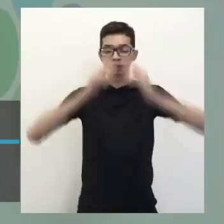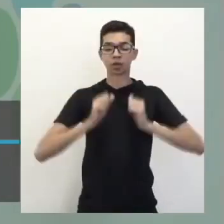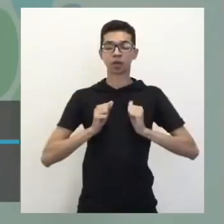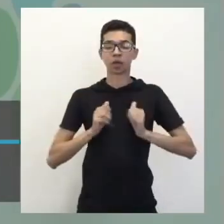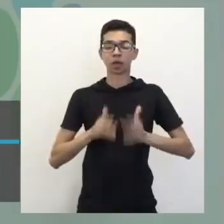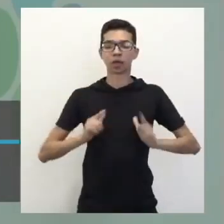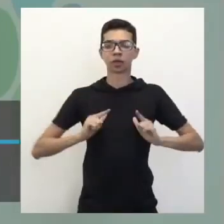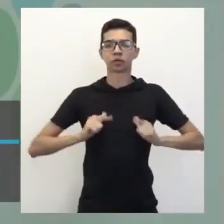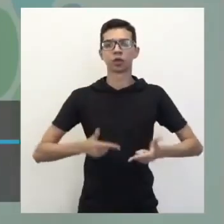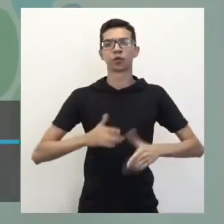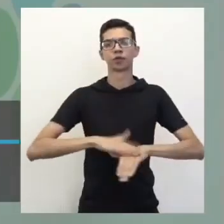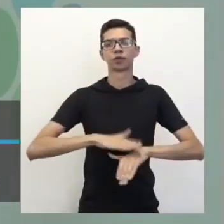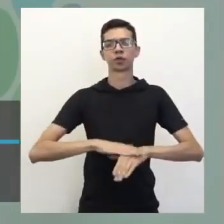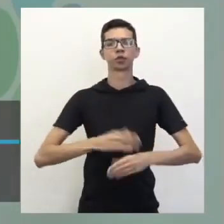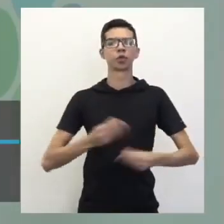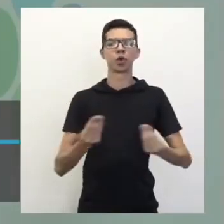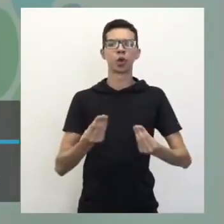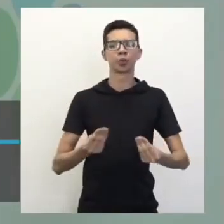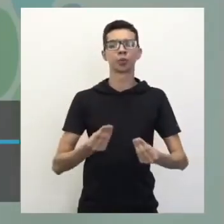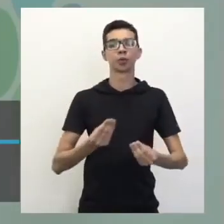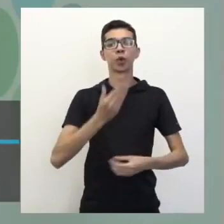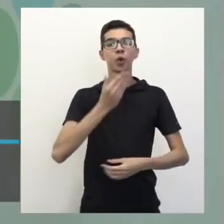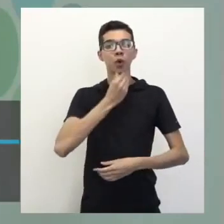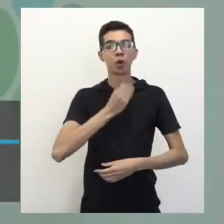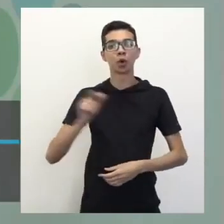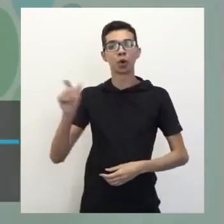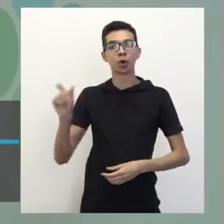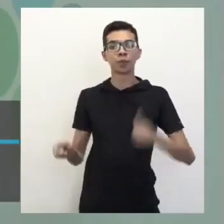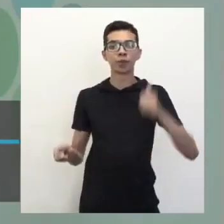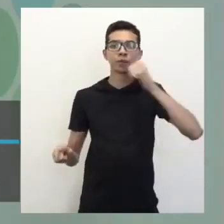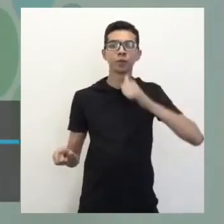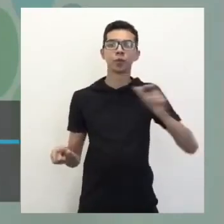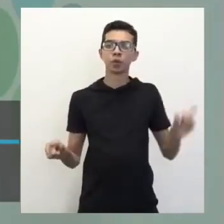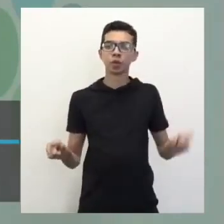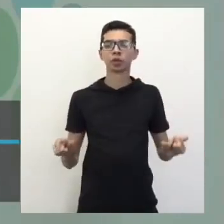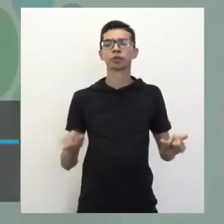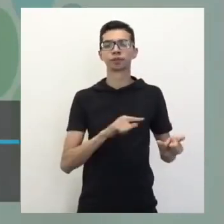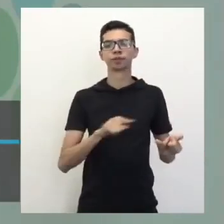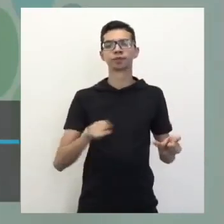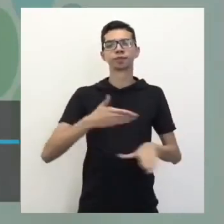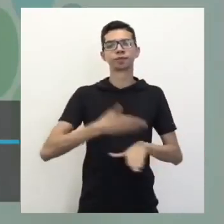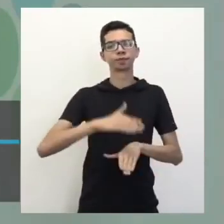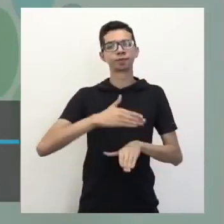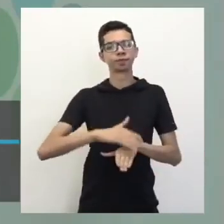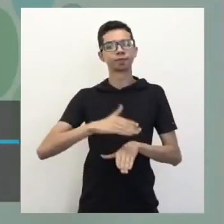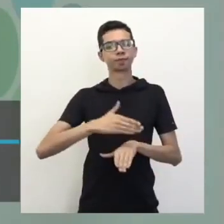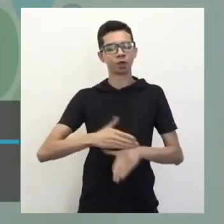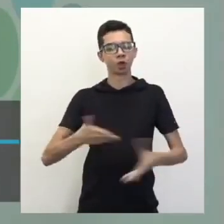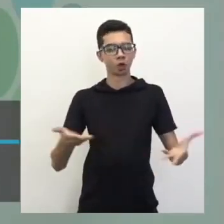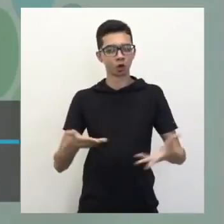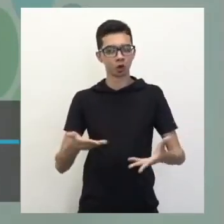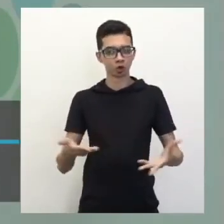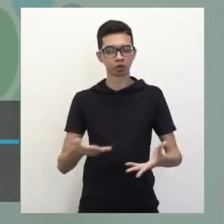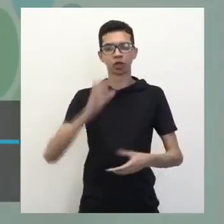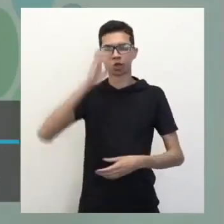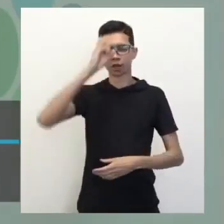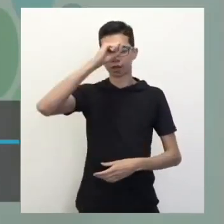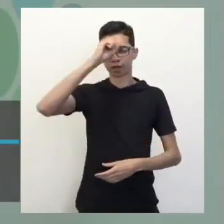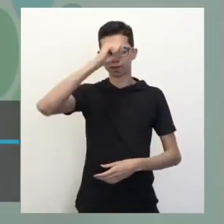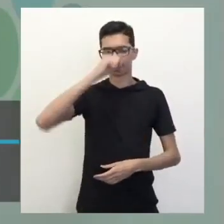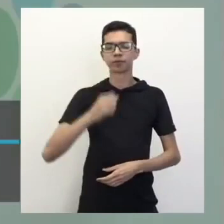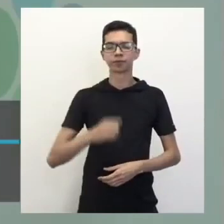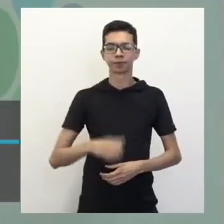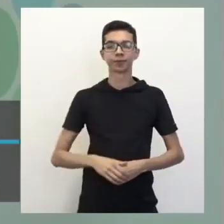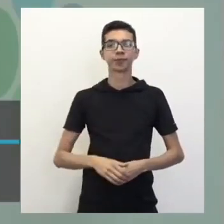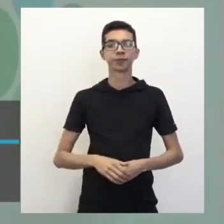da condição do homem e da mulher, que é a habilidade que nós estamos trabalhando aqui hoje. Antes da gente entrar num pensamento de uma próxima pensadora, eu